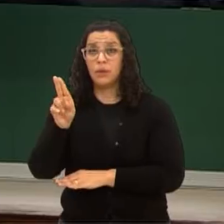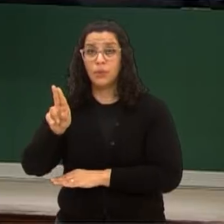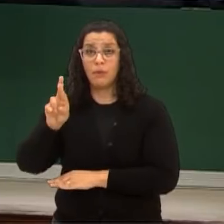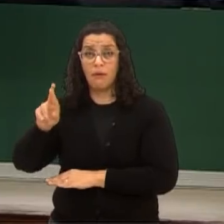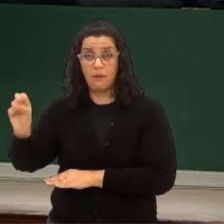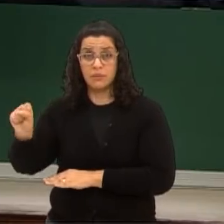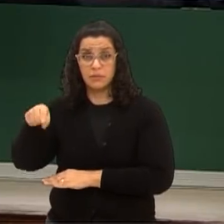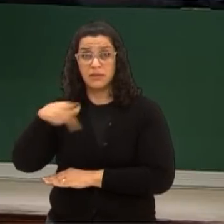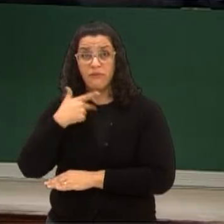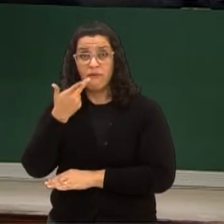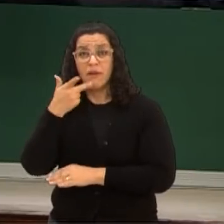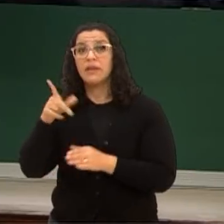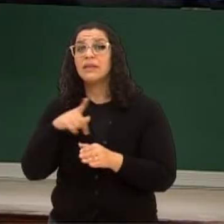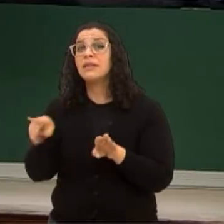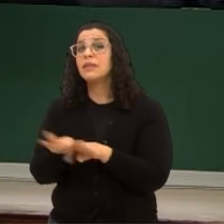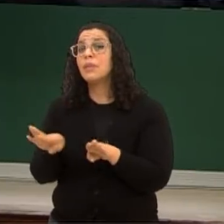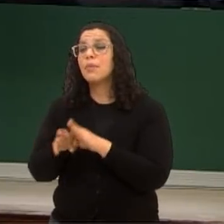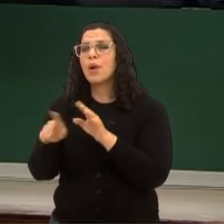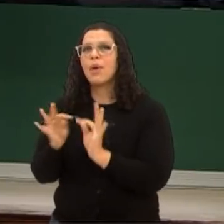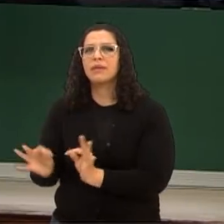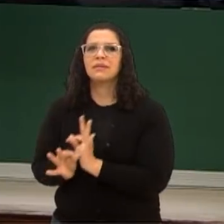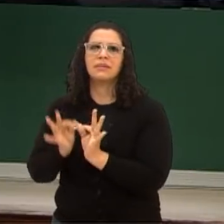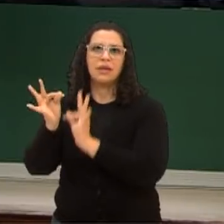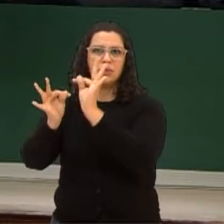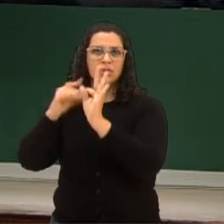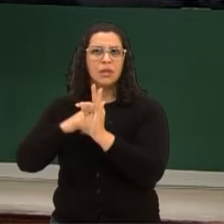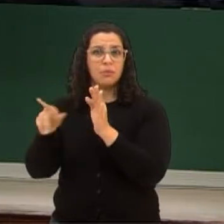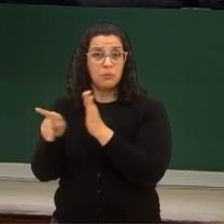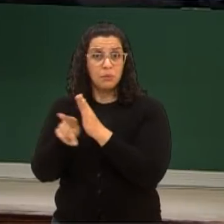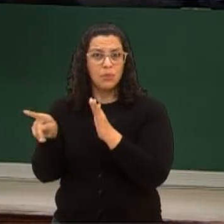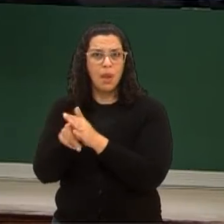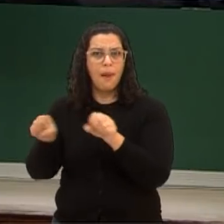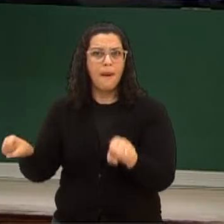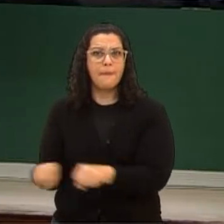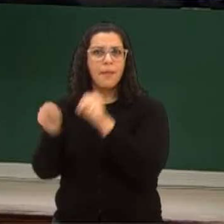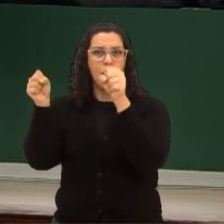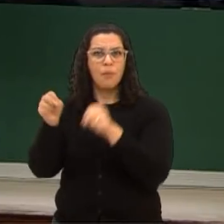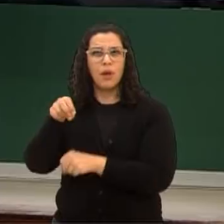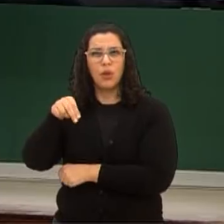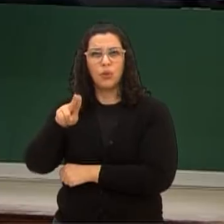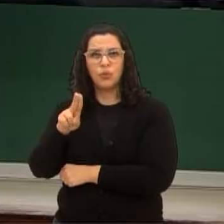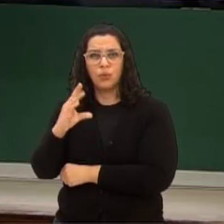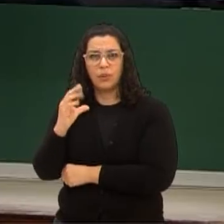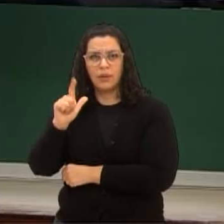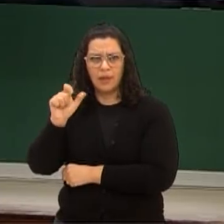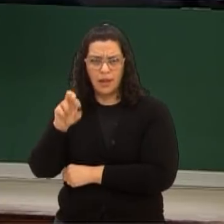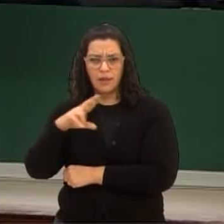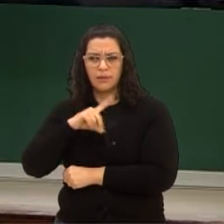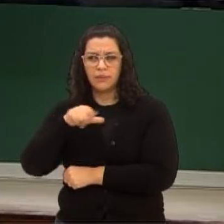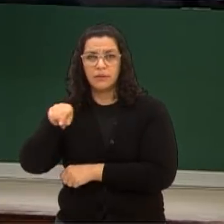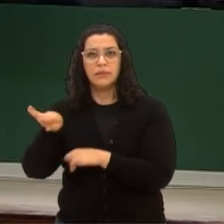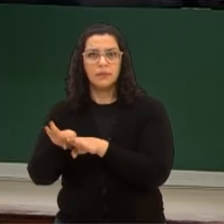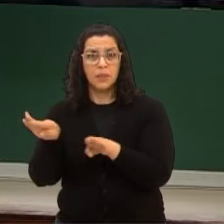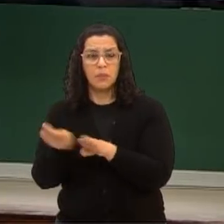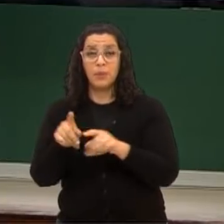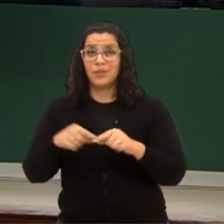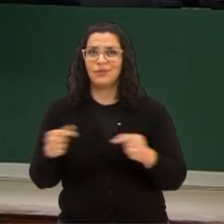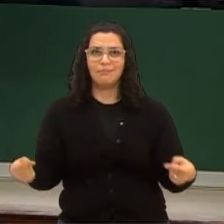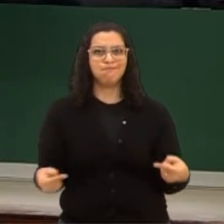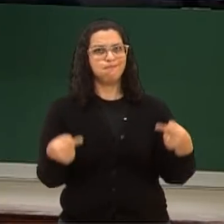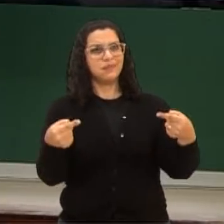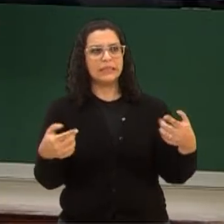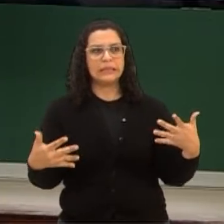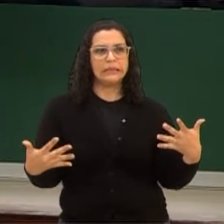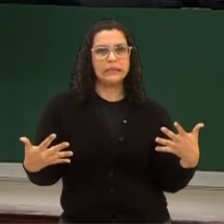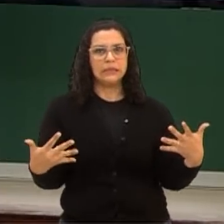a Rússia detém, então, também essa tecnologia de bombas nucleares. Então, por isso, ficou uma grande